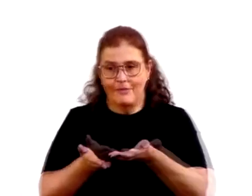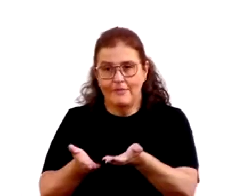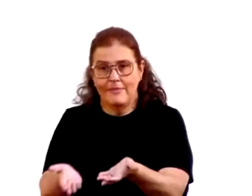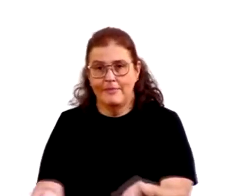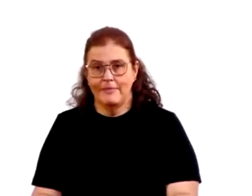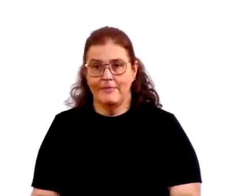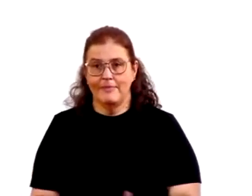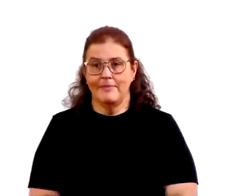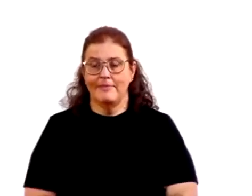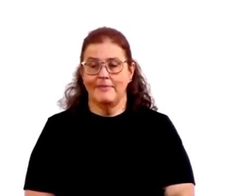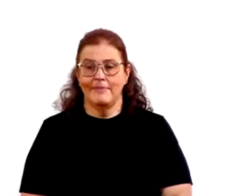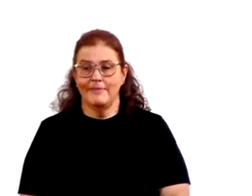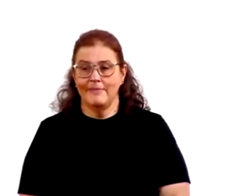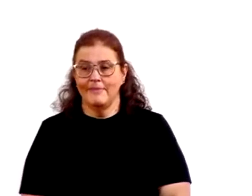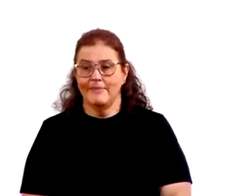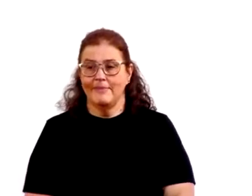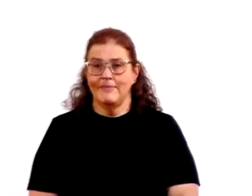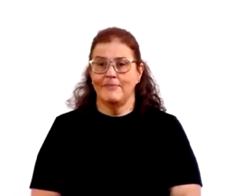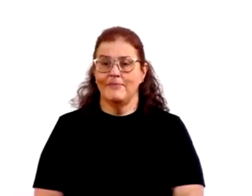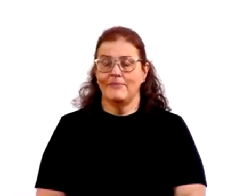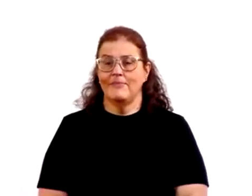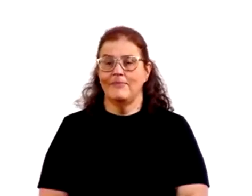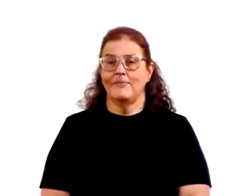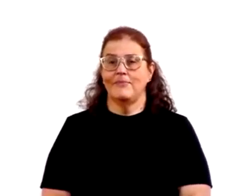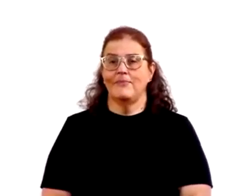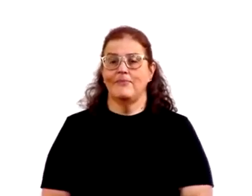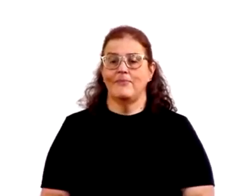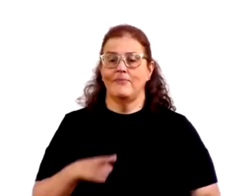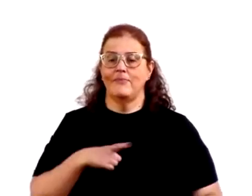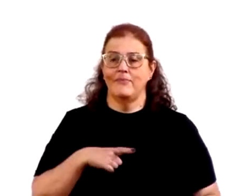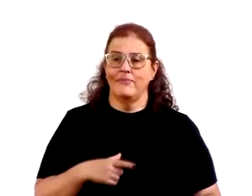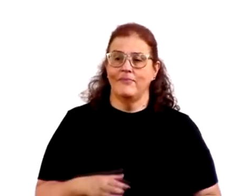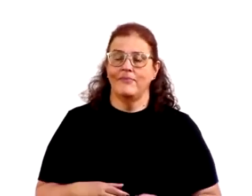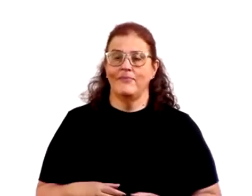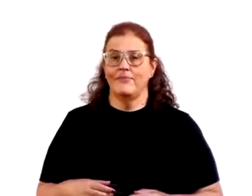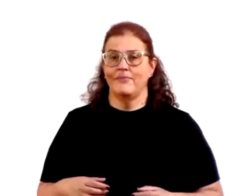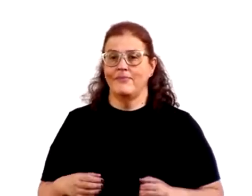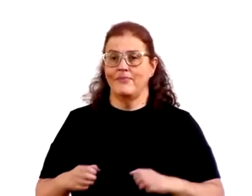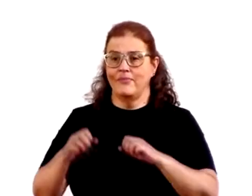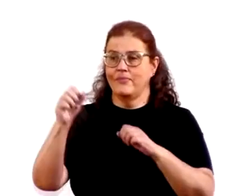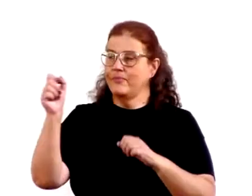A coroa cobre do sol ao último dos planetas.